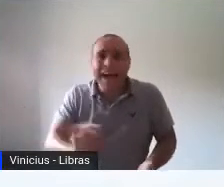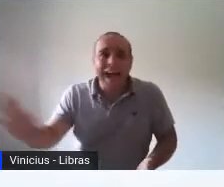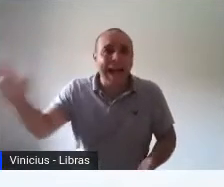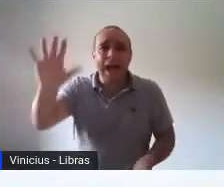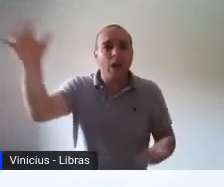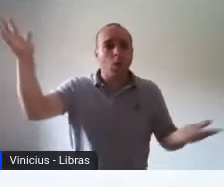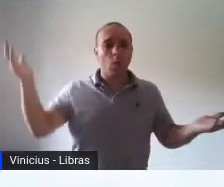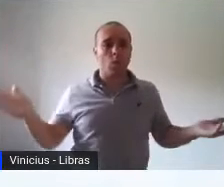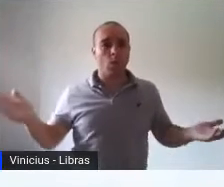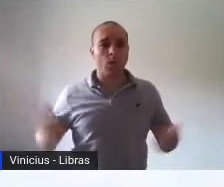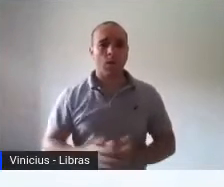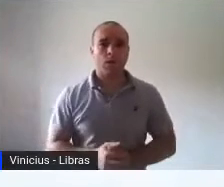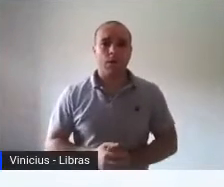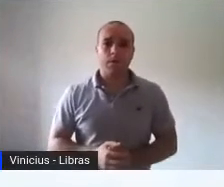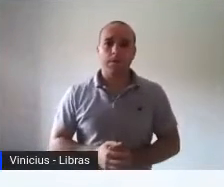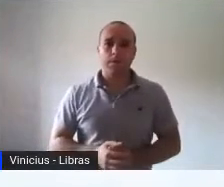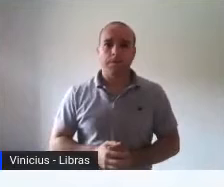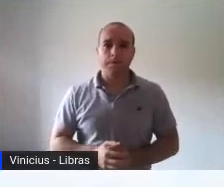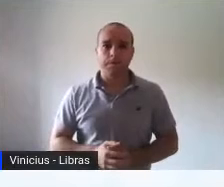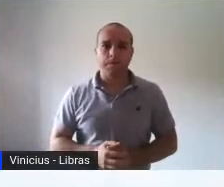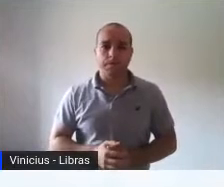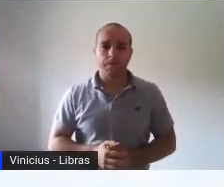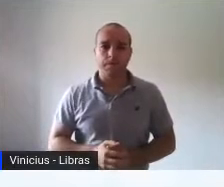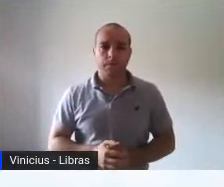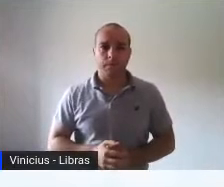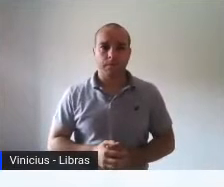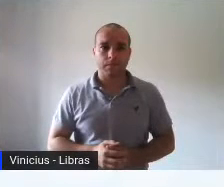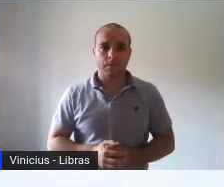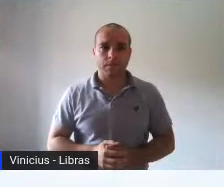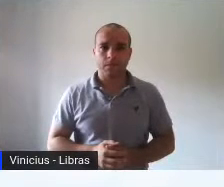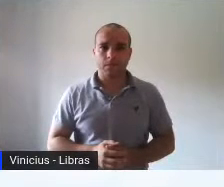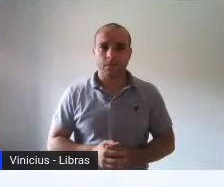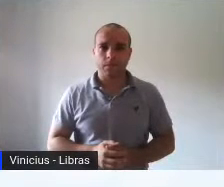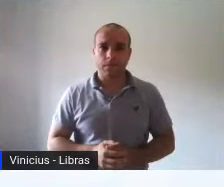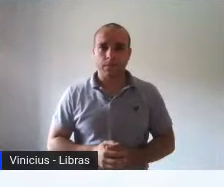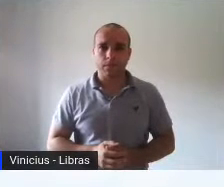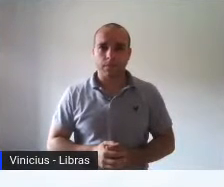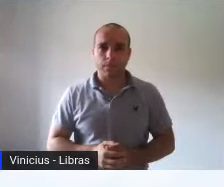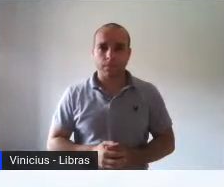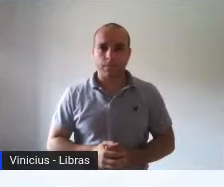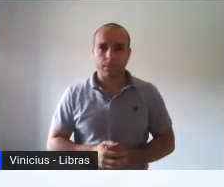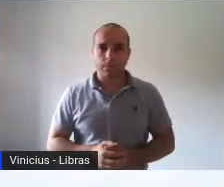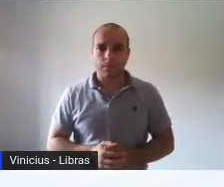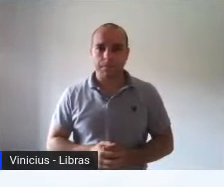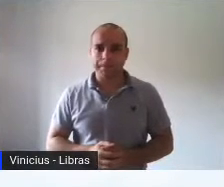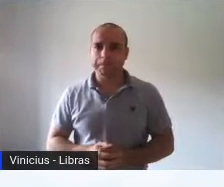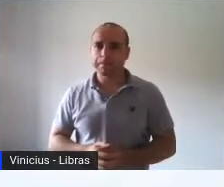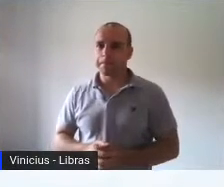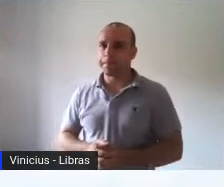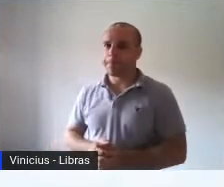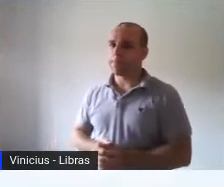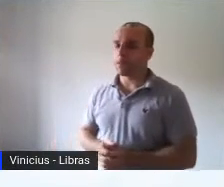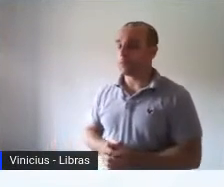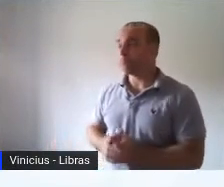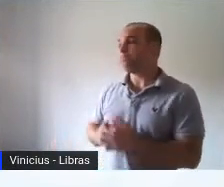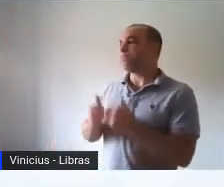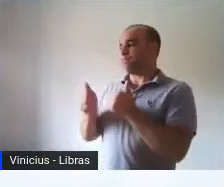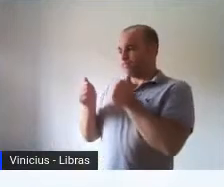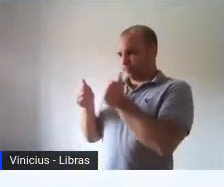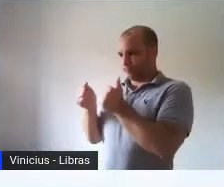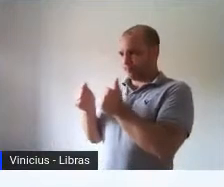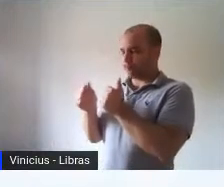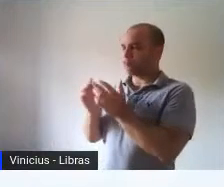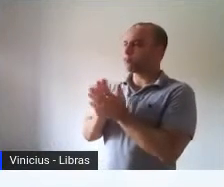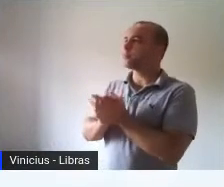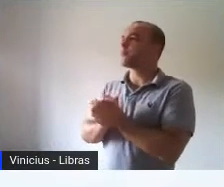da inflação, é importante destacar que ela já vinha com tendência de alta em 2019, né? Tá. Muito em função